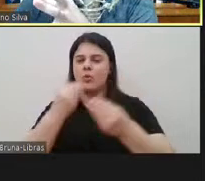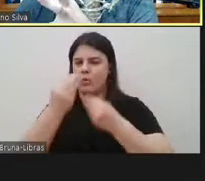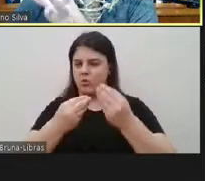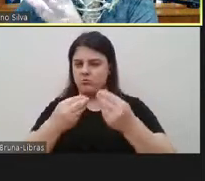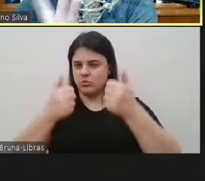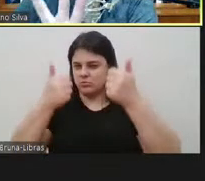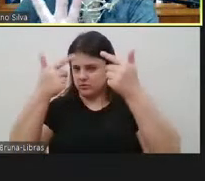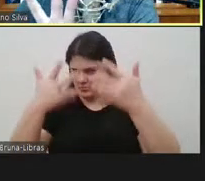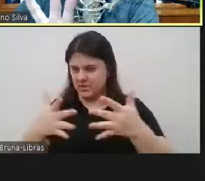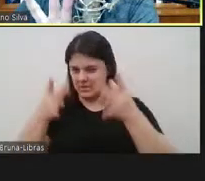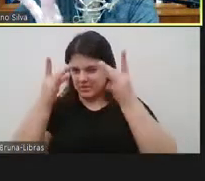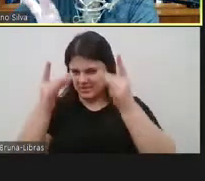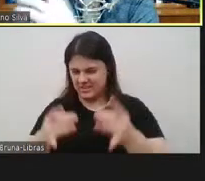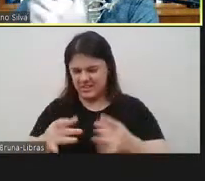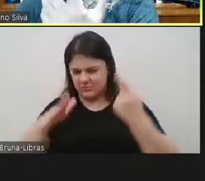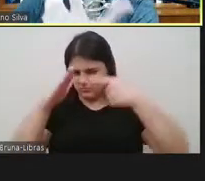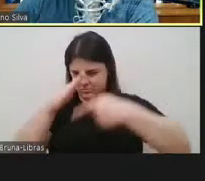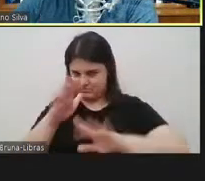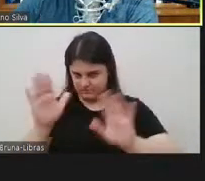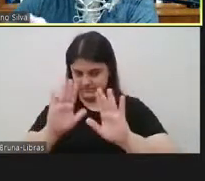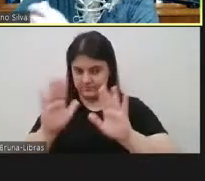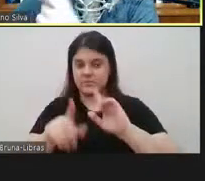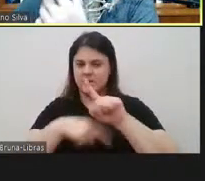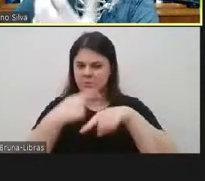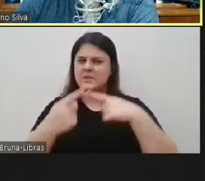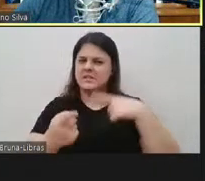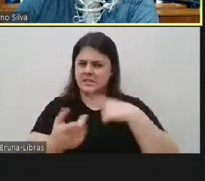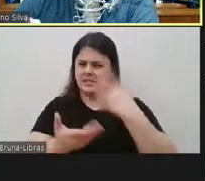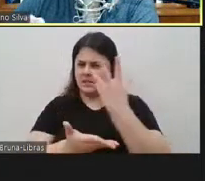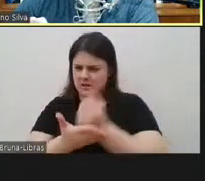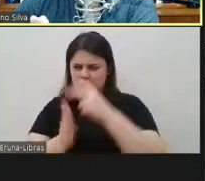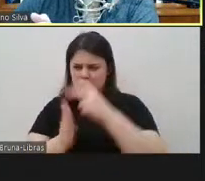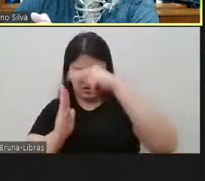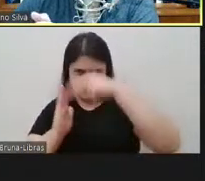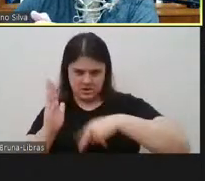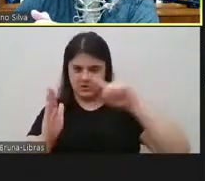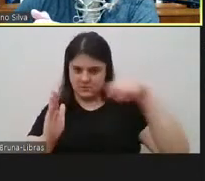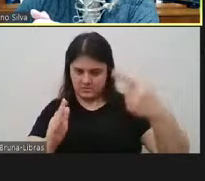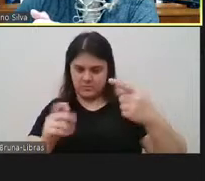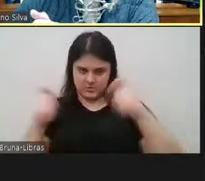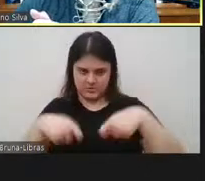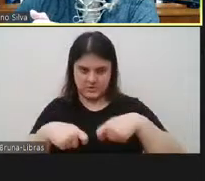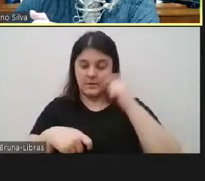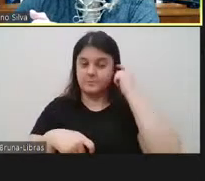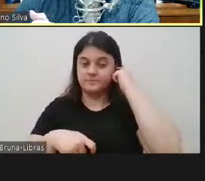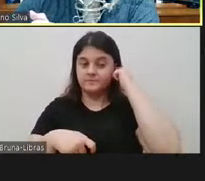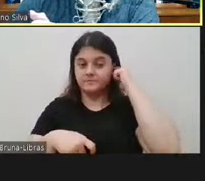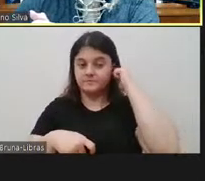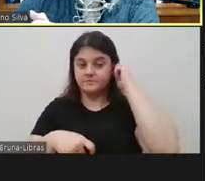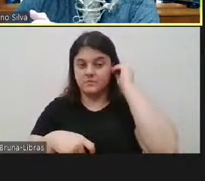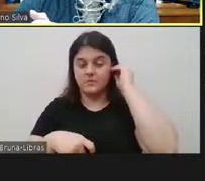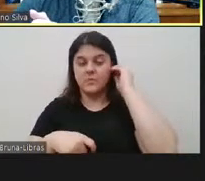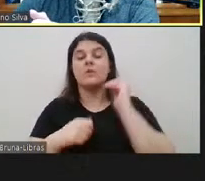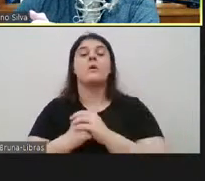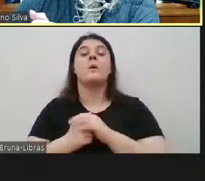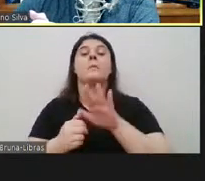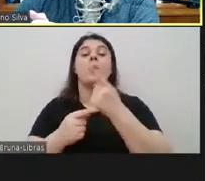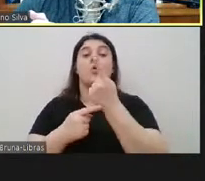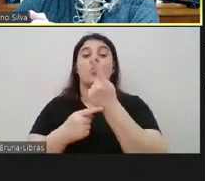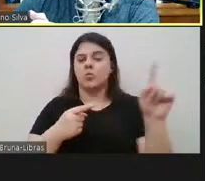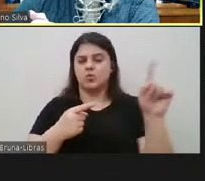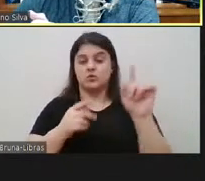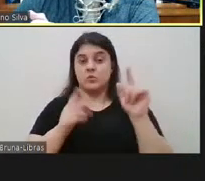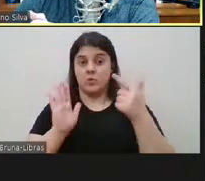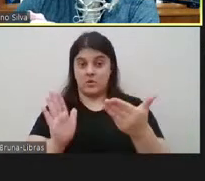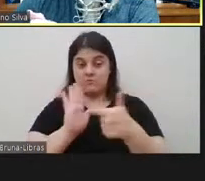as e do pacto federativo não vou tentar aprofundar vocês tem um material pode dar uma olhada aí com calma depois também tá certo mas uma